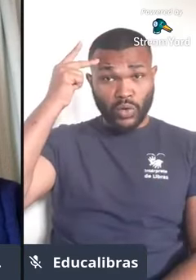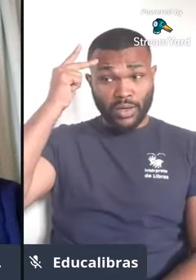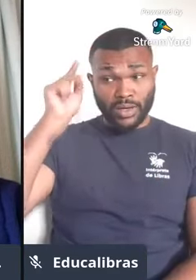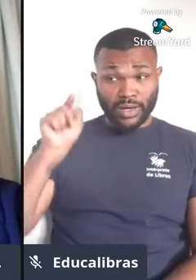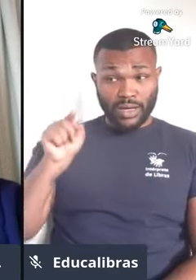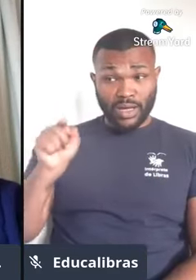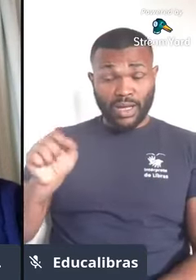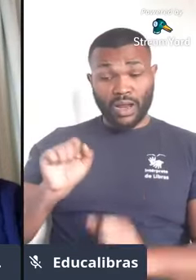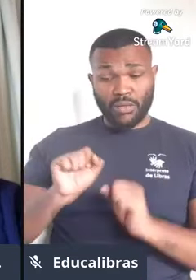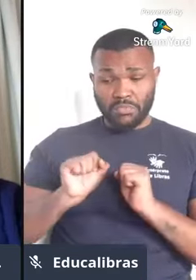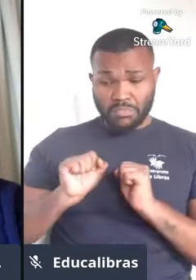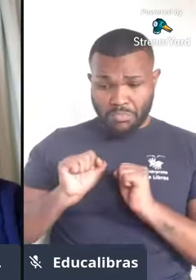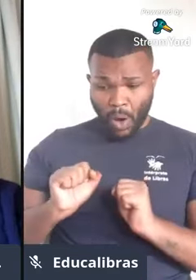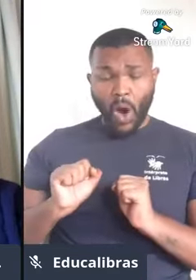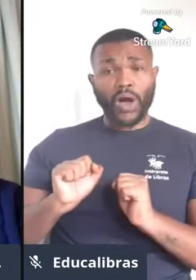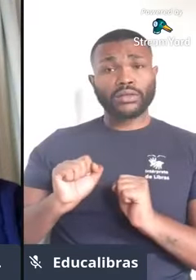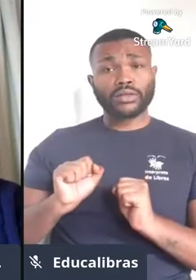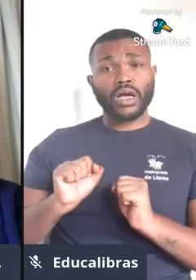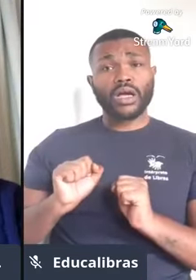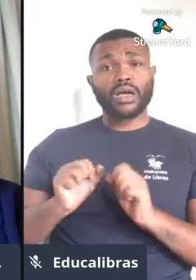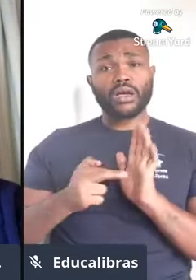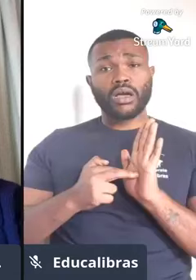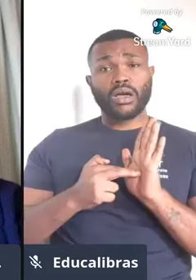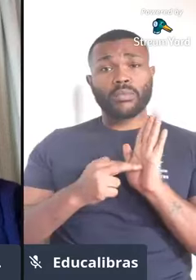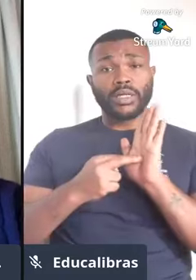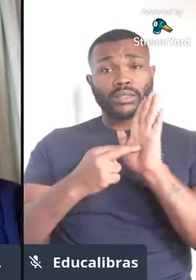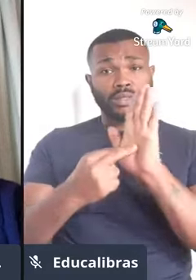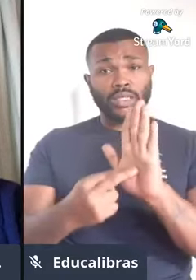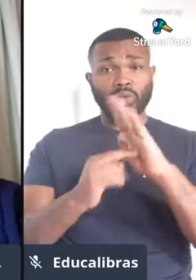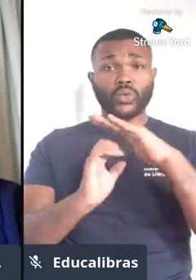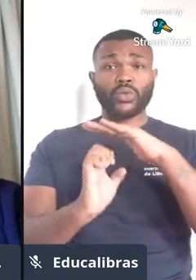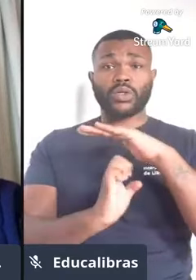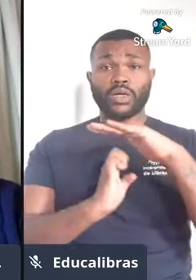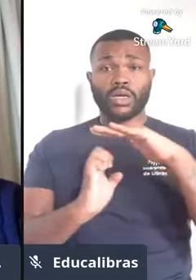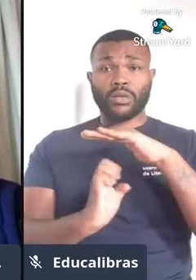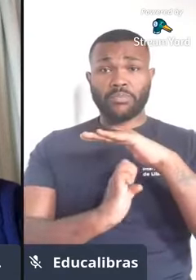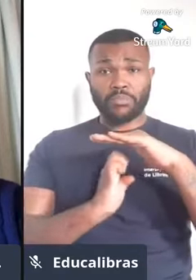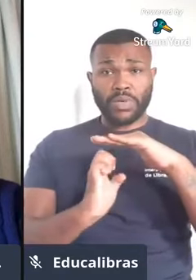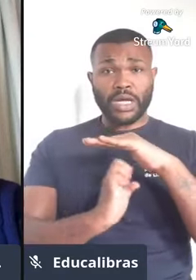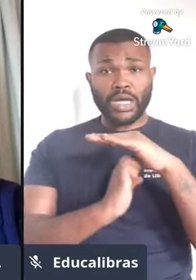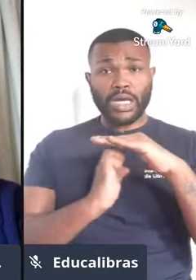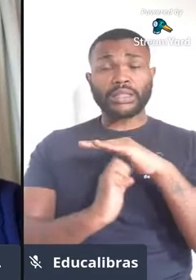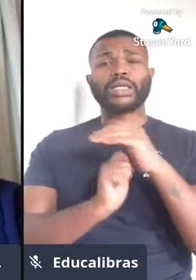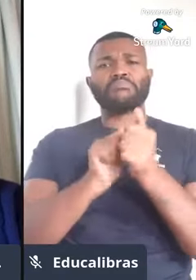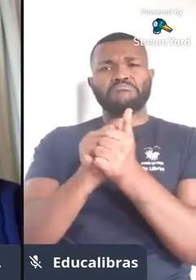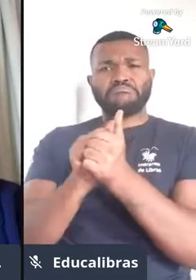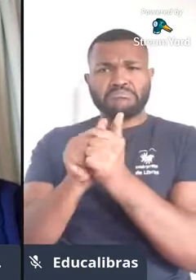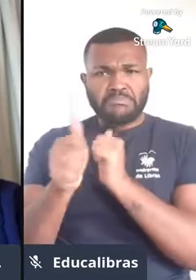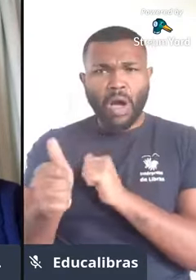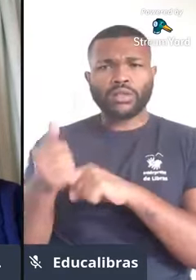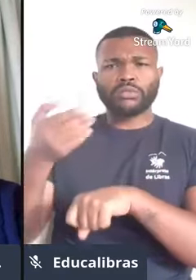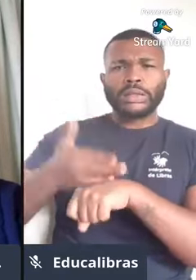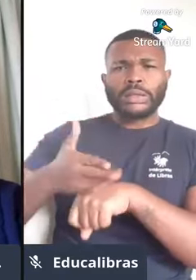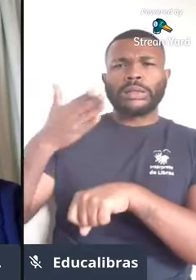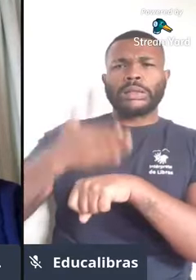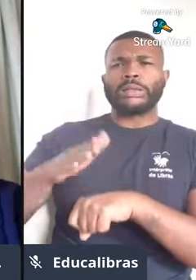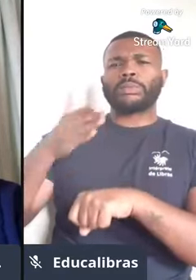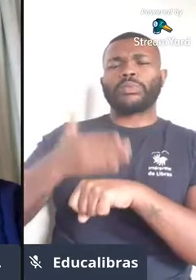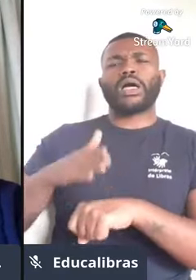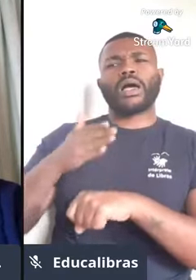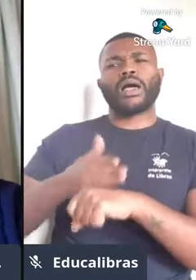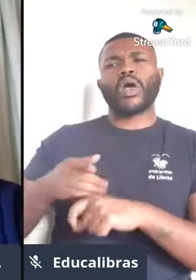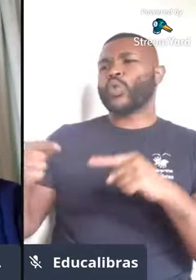possa, até pretensamente representando a empresa, desenvolver atividades esportivas, nós não consideramos